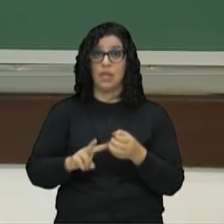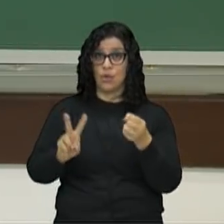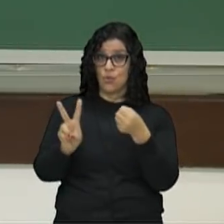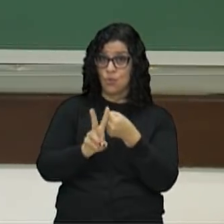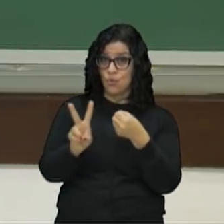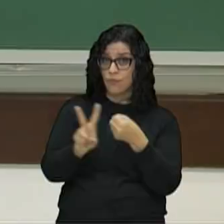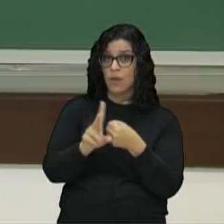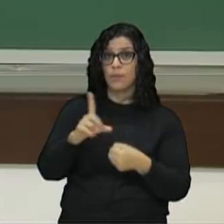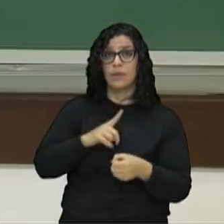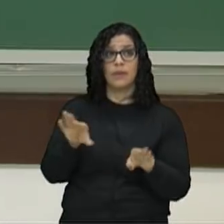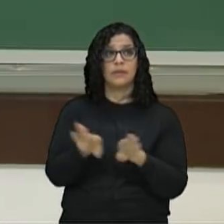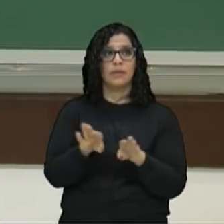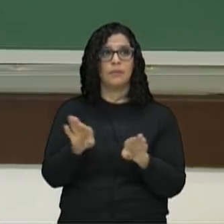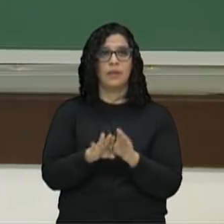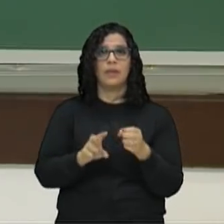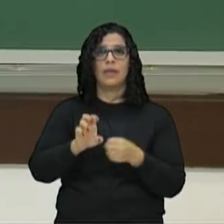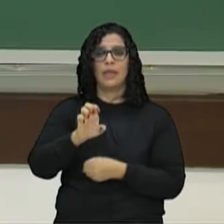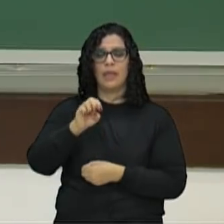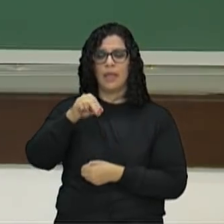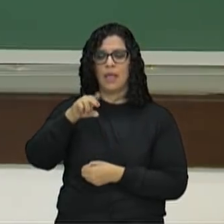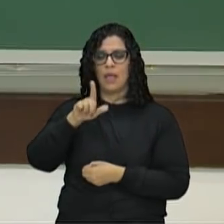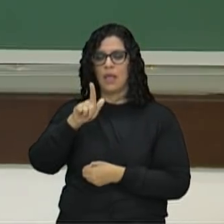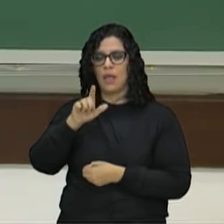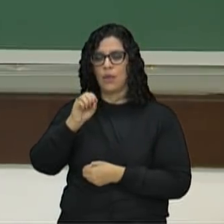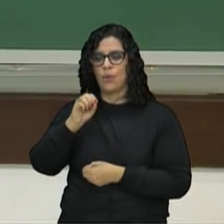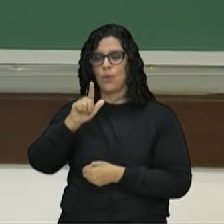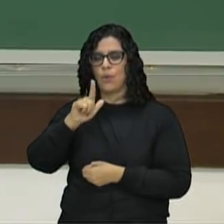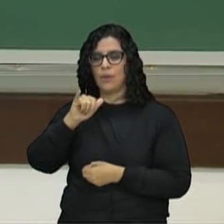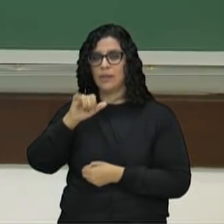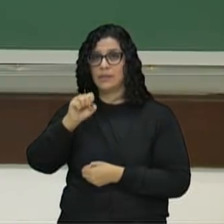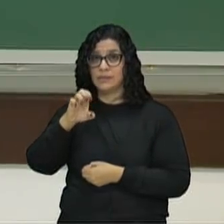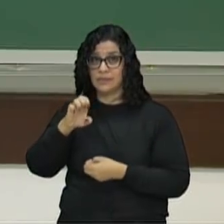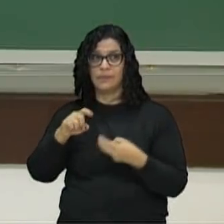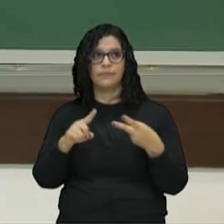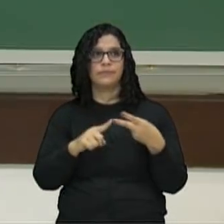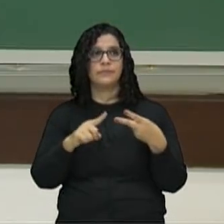ali, engolisse, metia, chegasse e entrar.